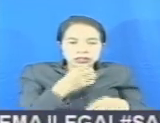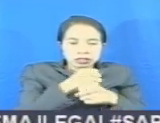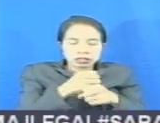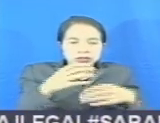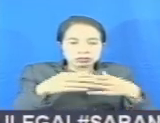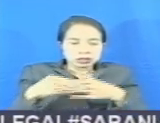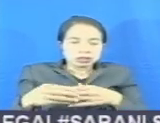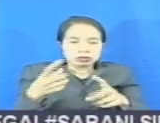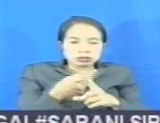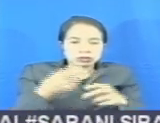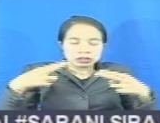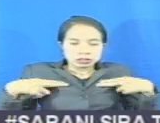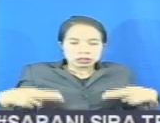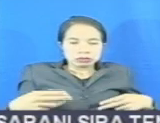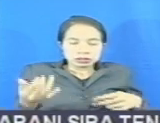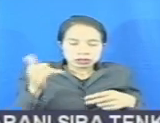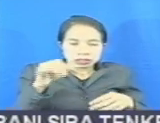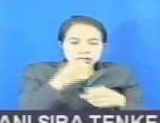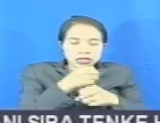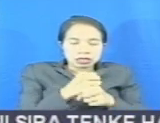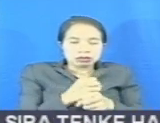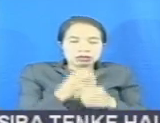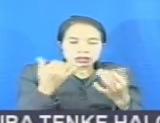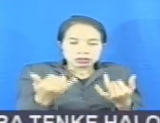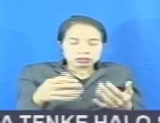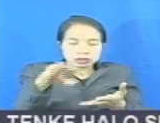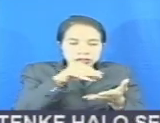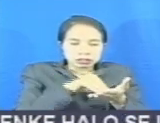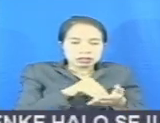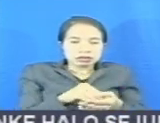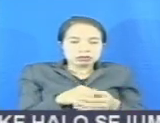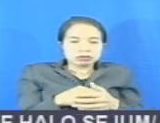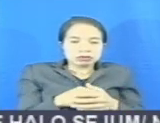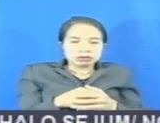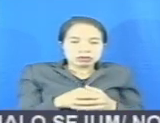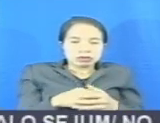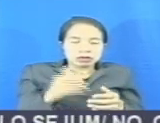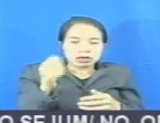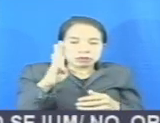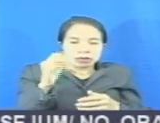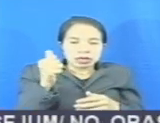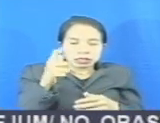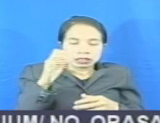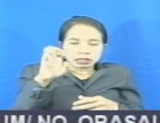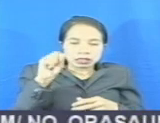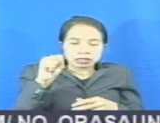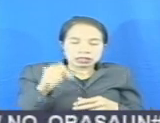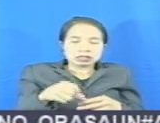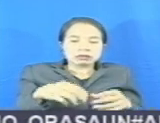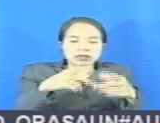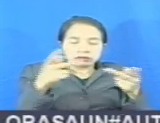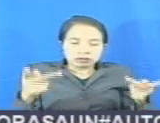saudinian, sir halo na fogging, depois sir tau abates ba ita nia familia sir ne bem mak iha tangki